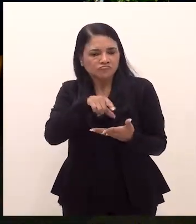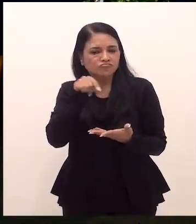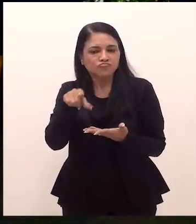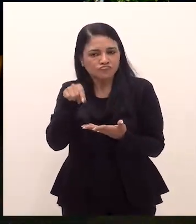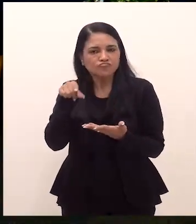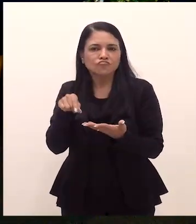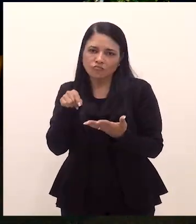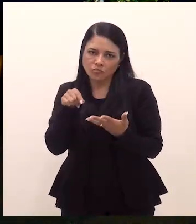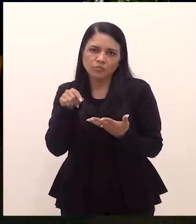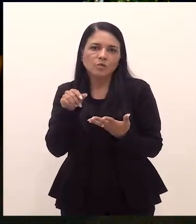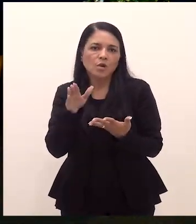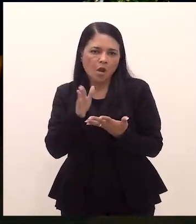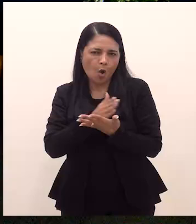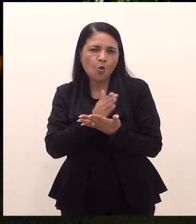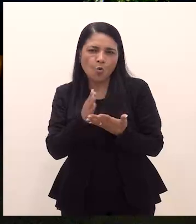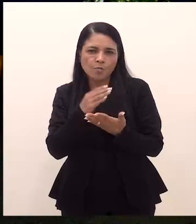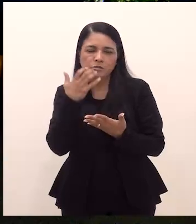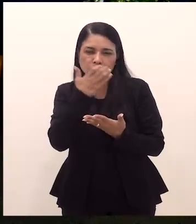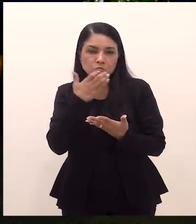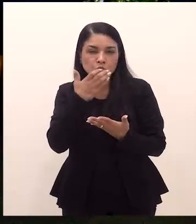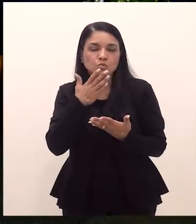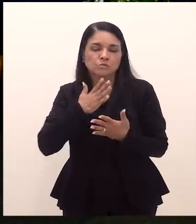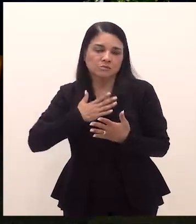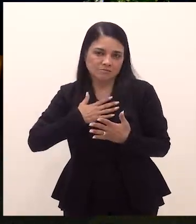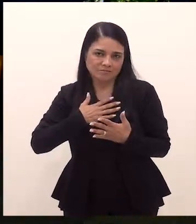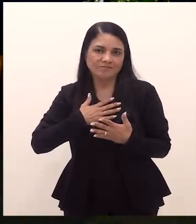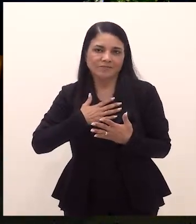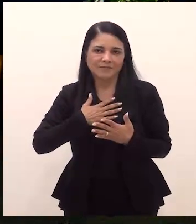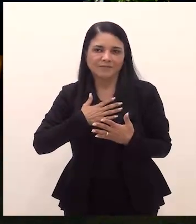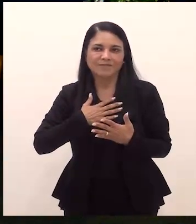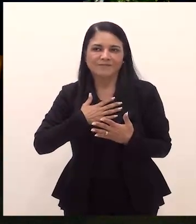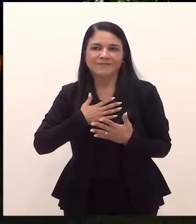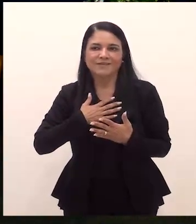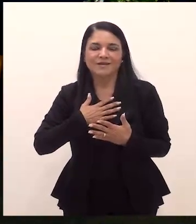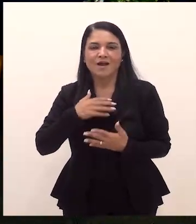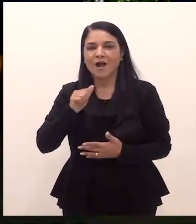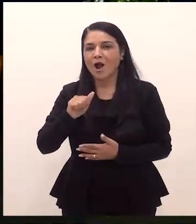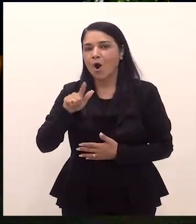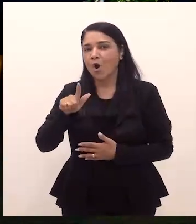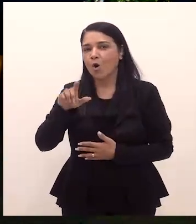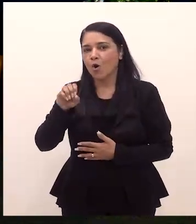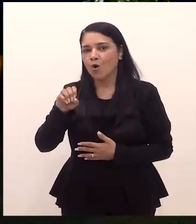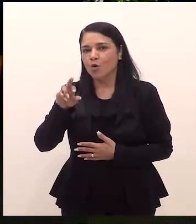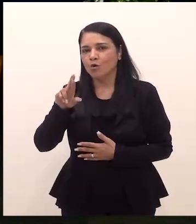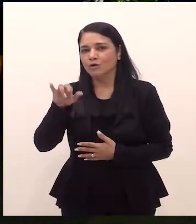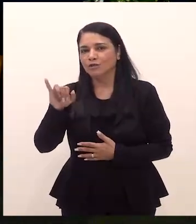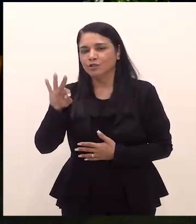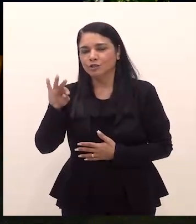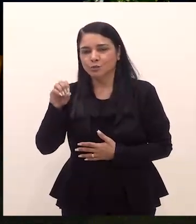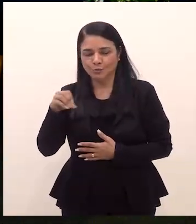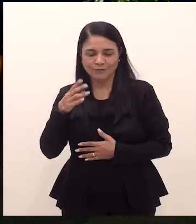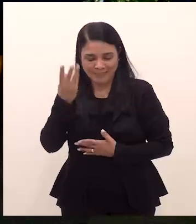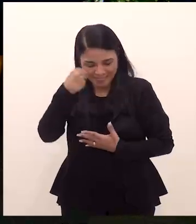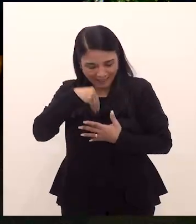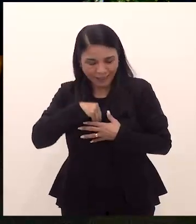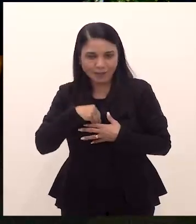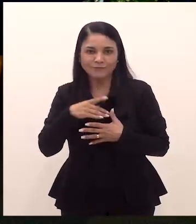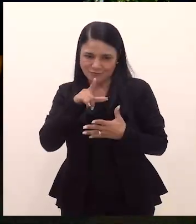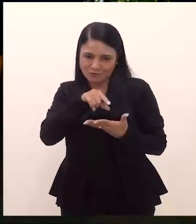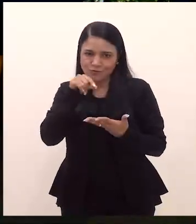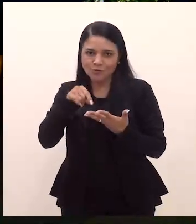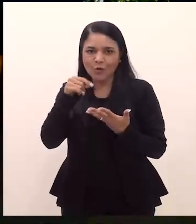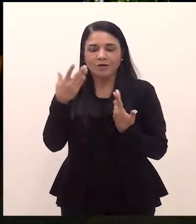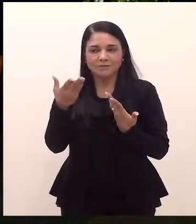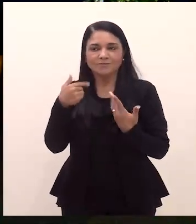gente faz a nossa seleção, a nossa escolha, o nosso próprio algoritmo, nosso algoritmo interno. É isso